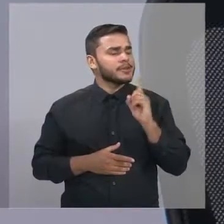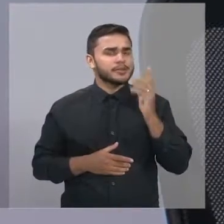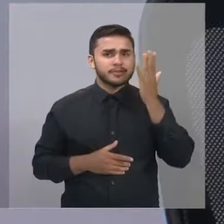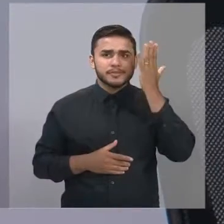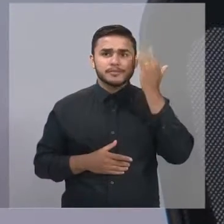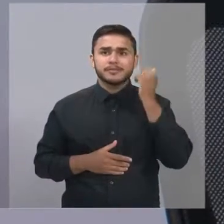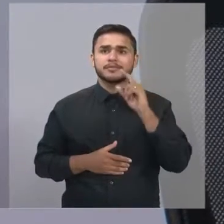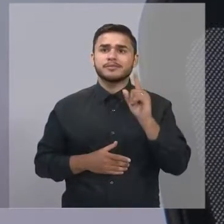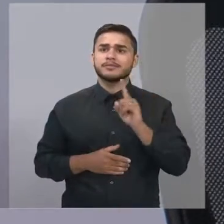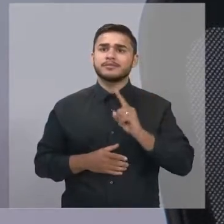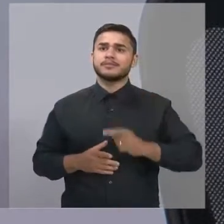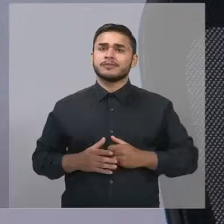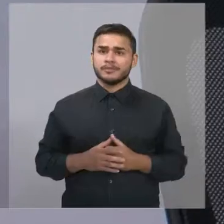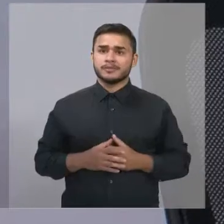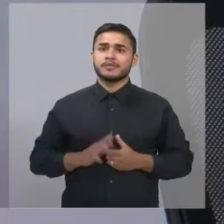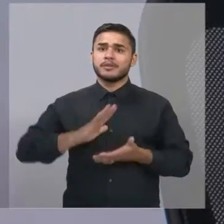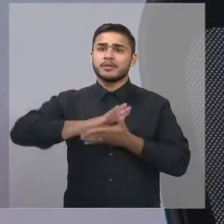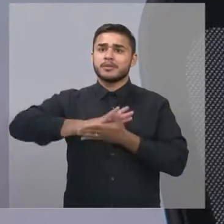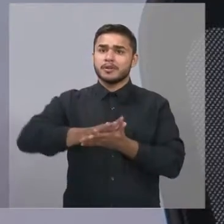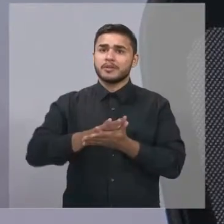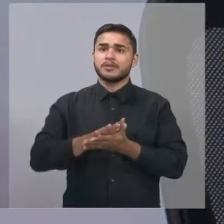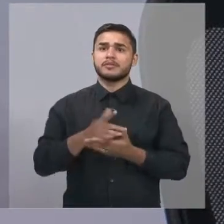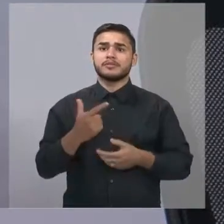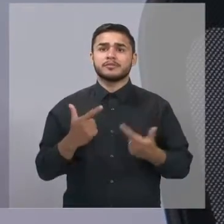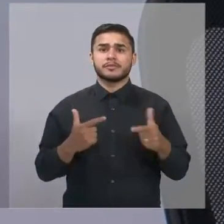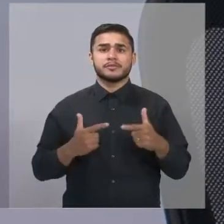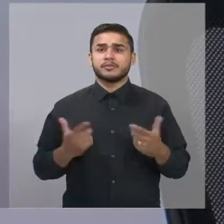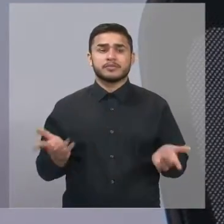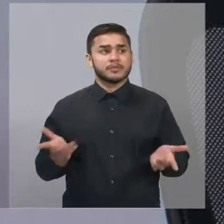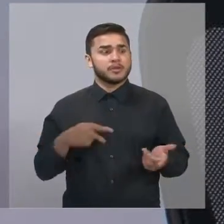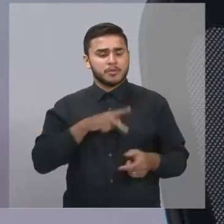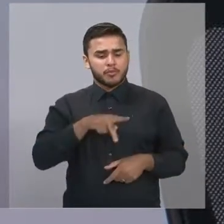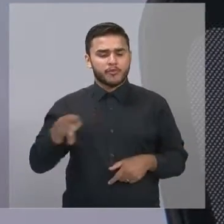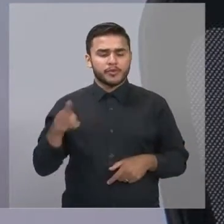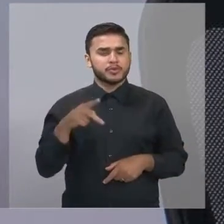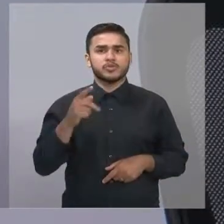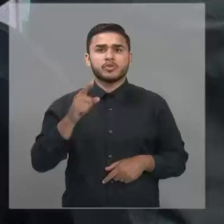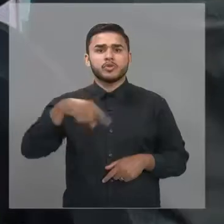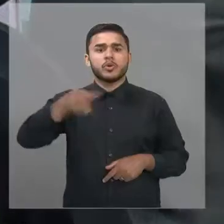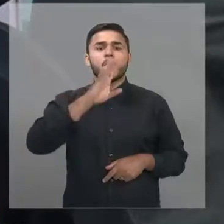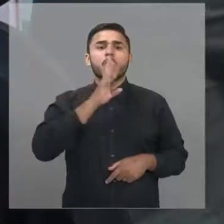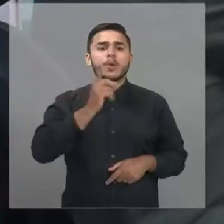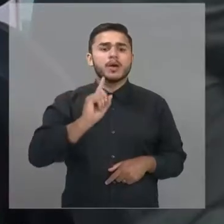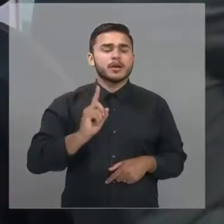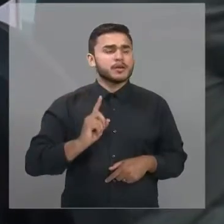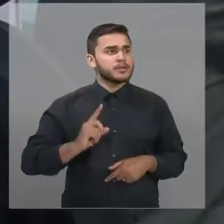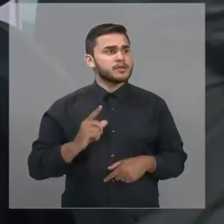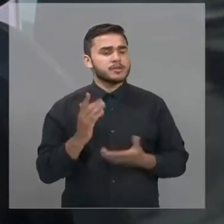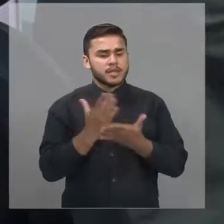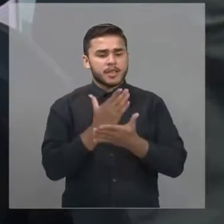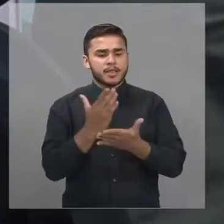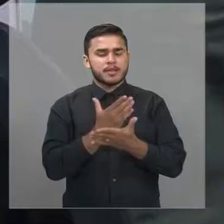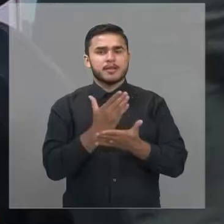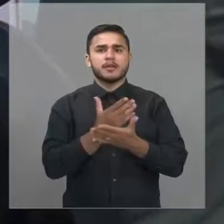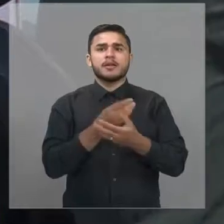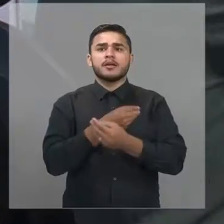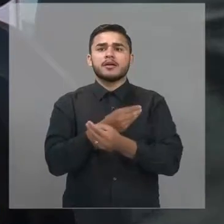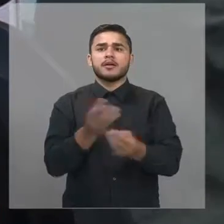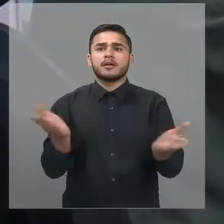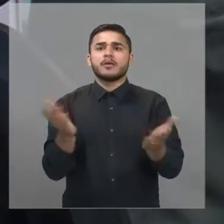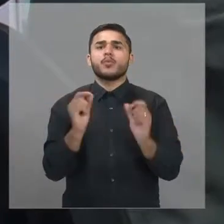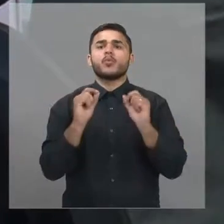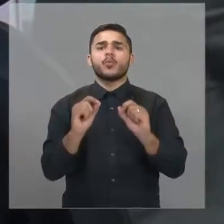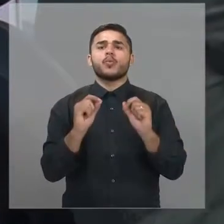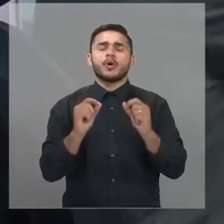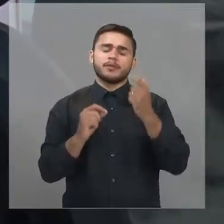com muito preconceito com relação ao tema sexual, que tem dificuldade de tratar, e que estaria sendo distribuída uma cartilha